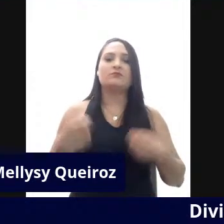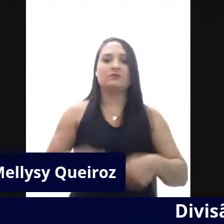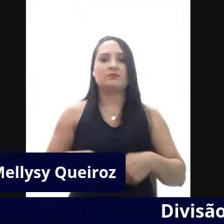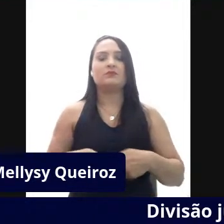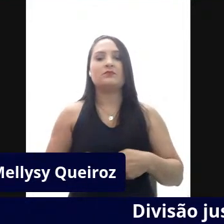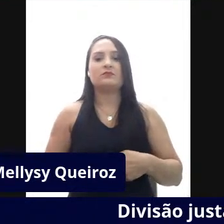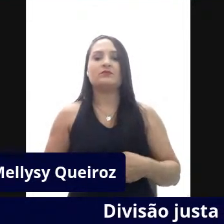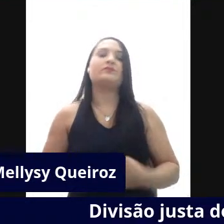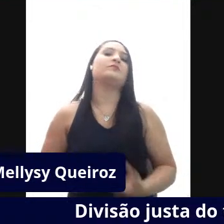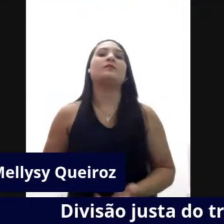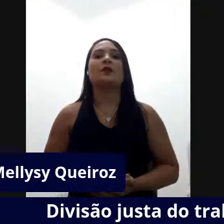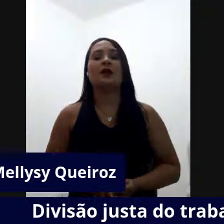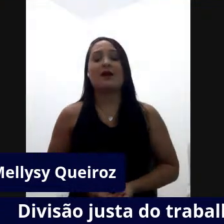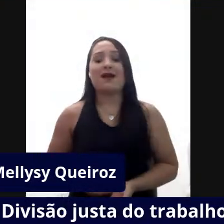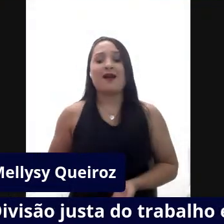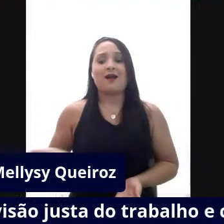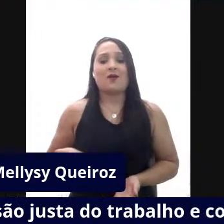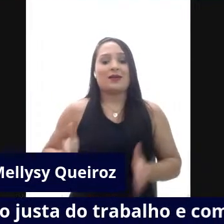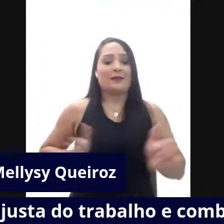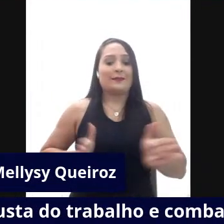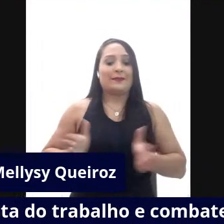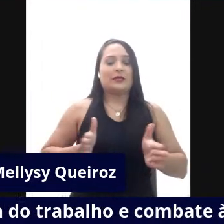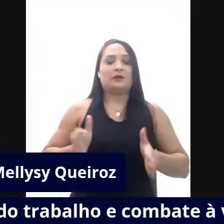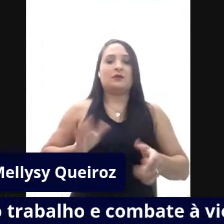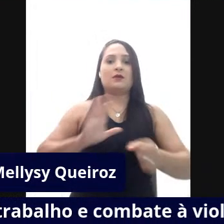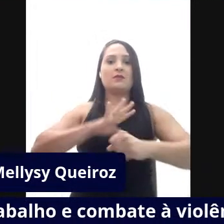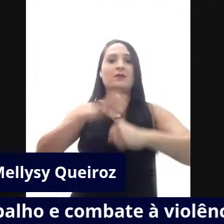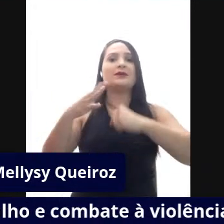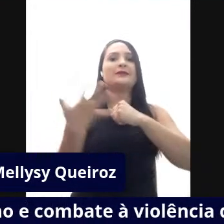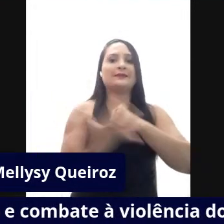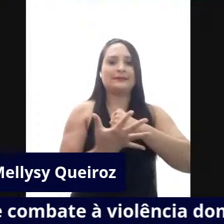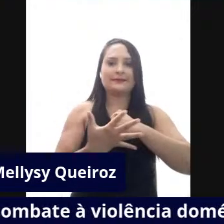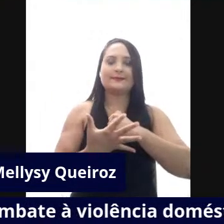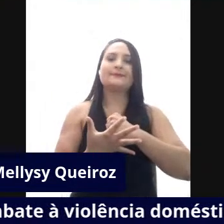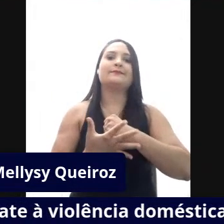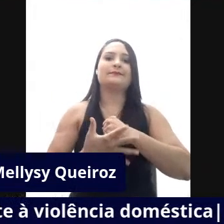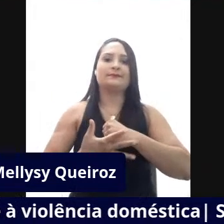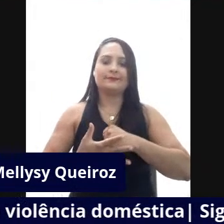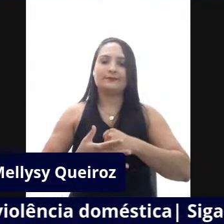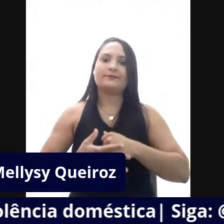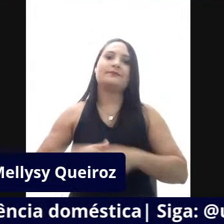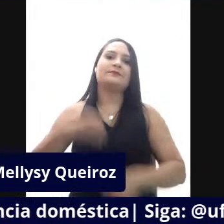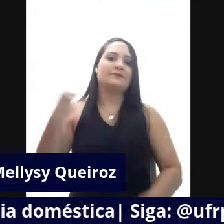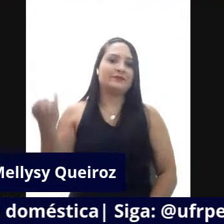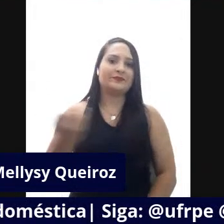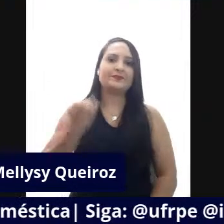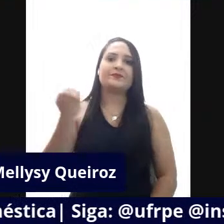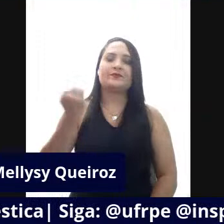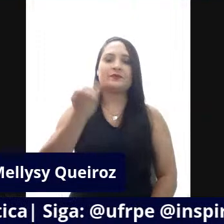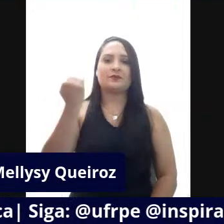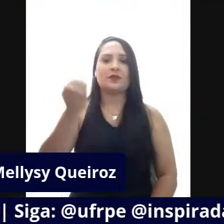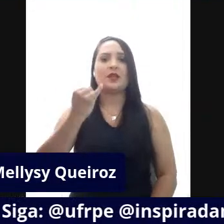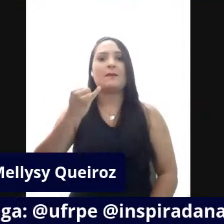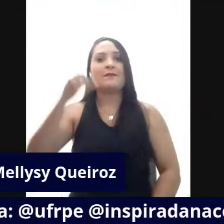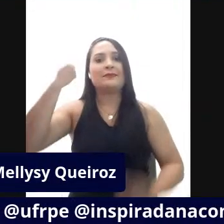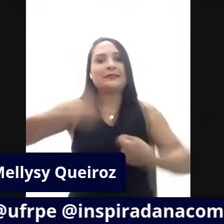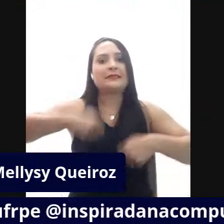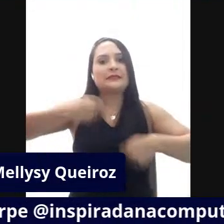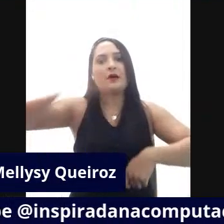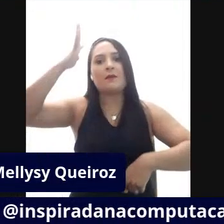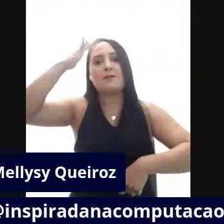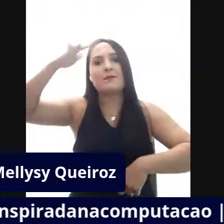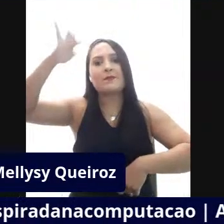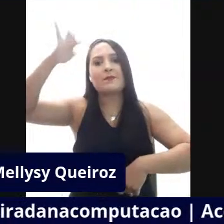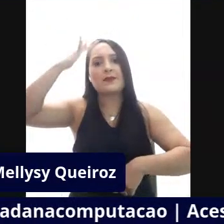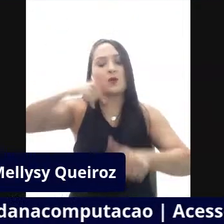da pandemia, ele se faz mais que necessário, né? E a gente precisa pensar na divisão justa do trabalho doméstico, no